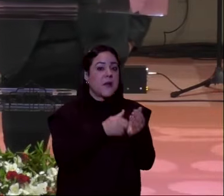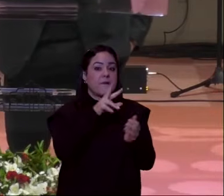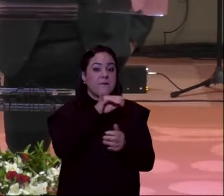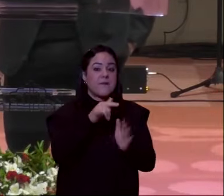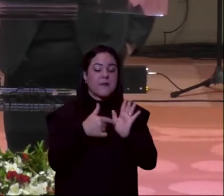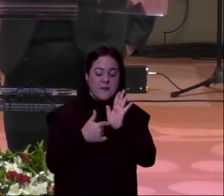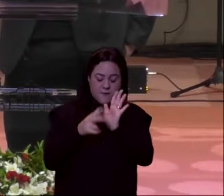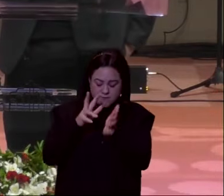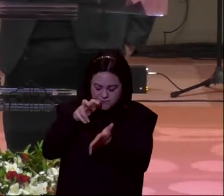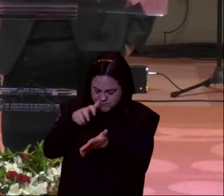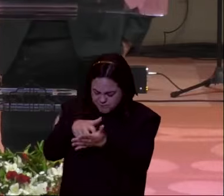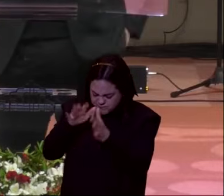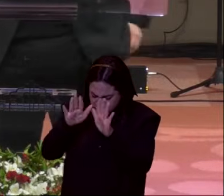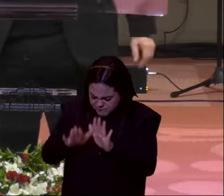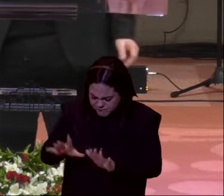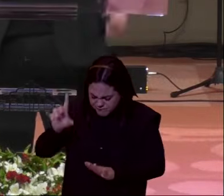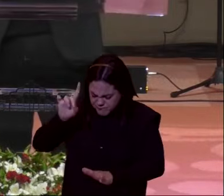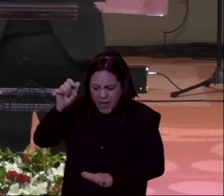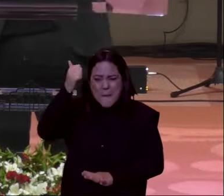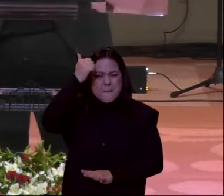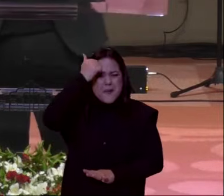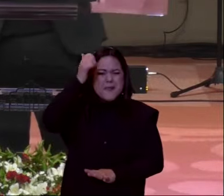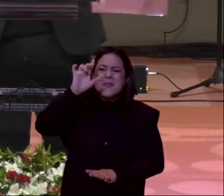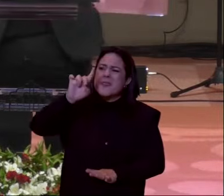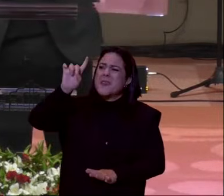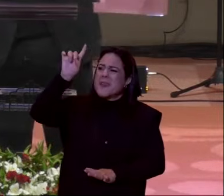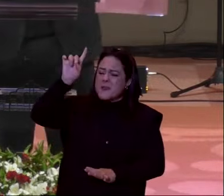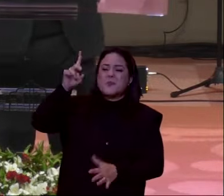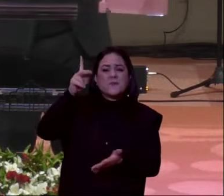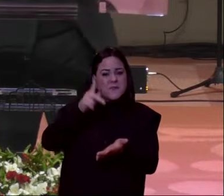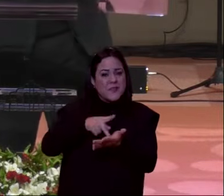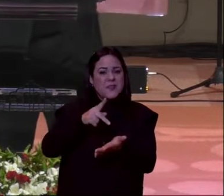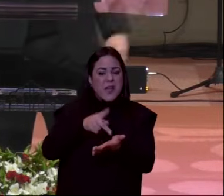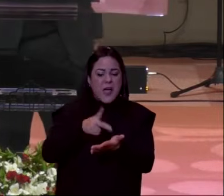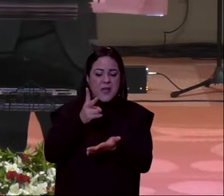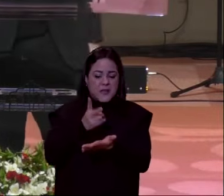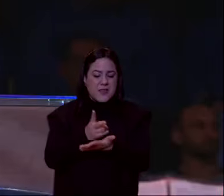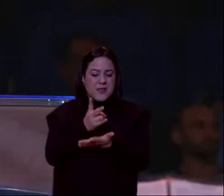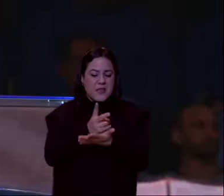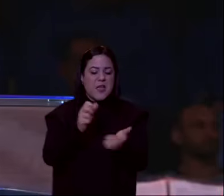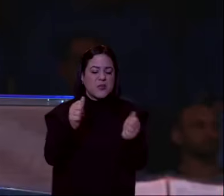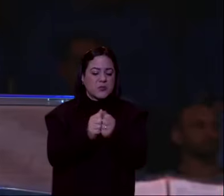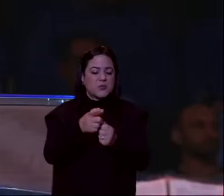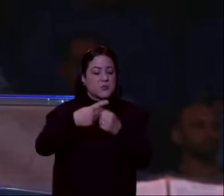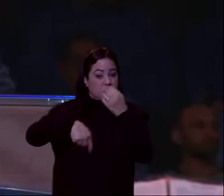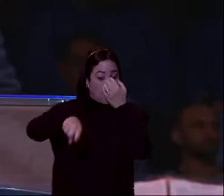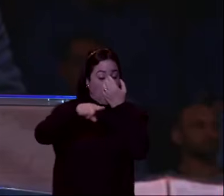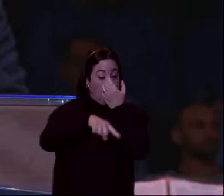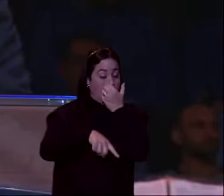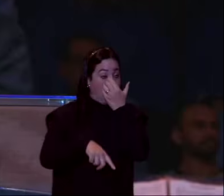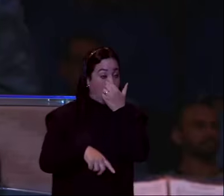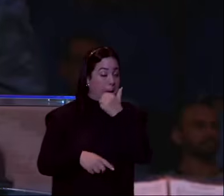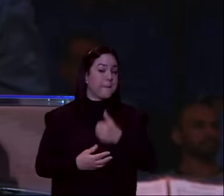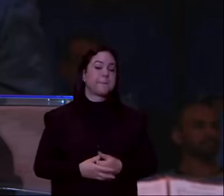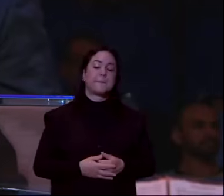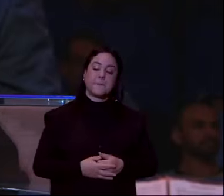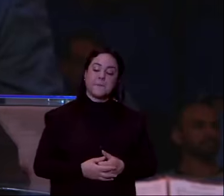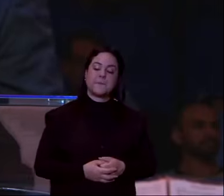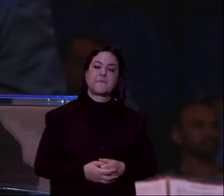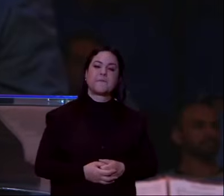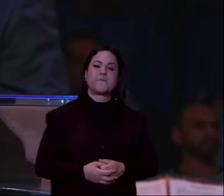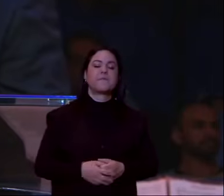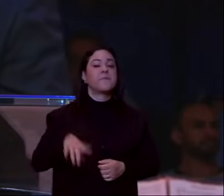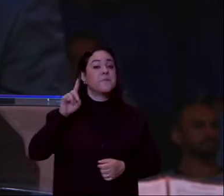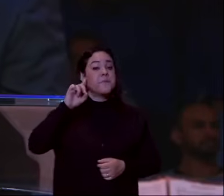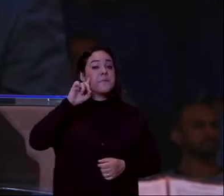vai se ajoelhar e adorar a Deus, dizendo: Deus está mesmo no meio de vocês. Naquele